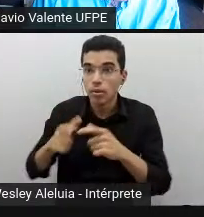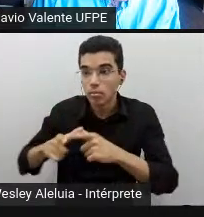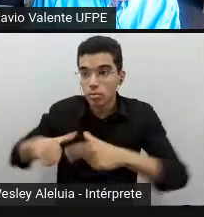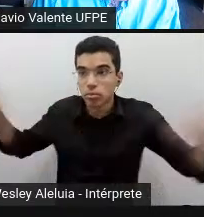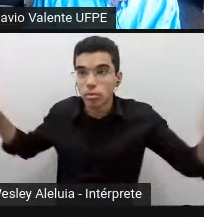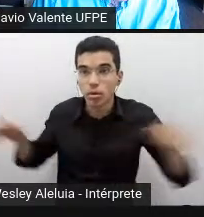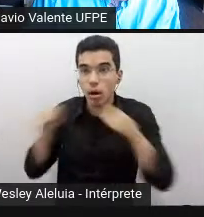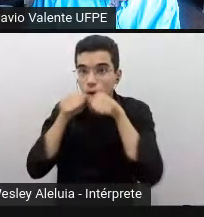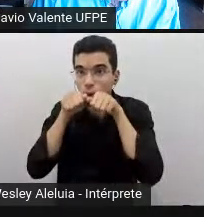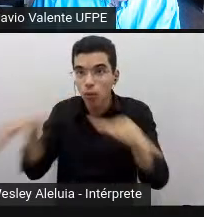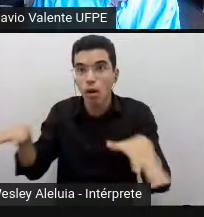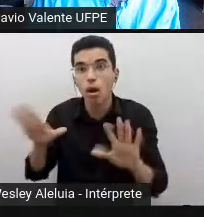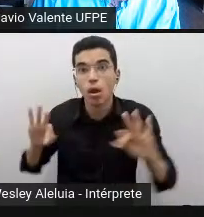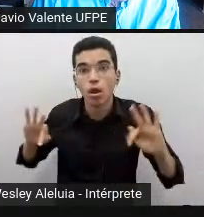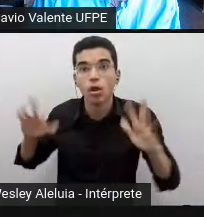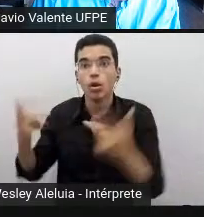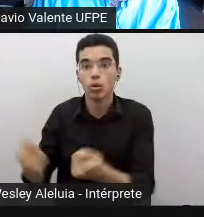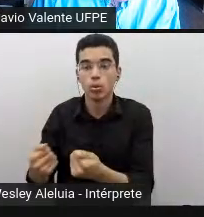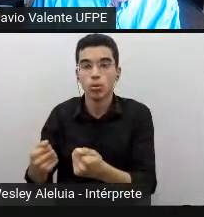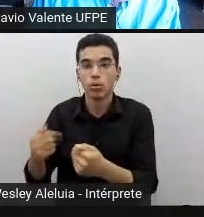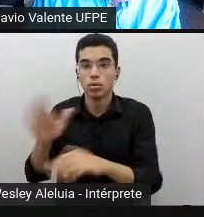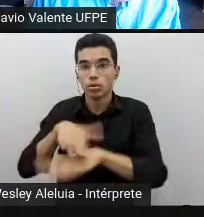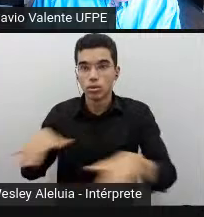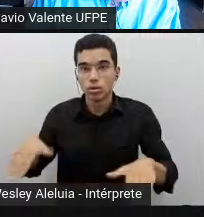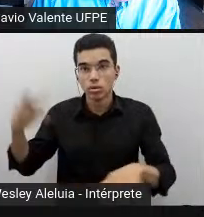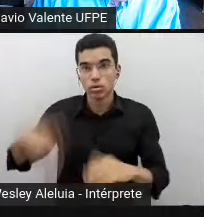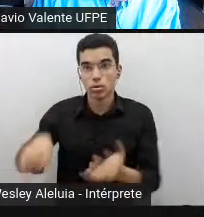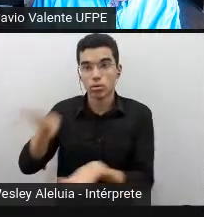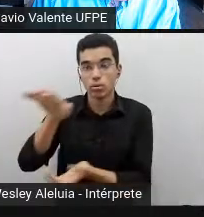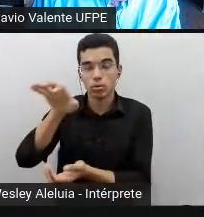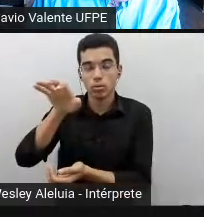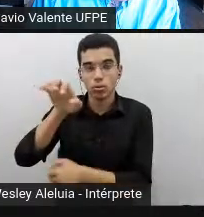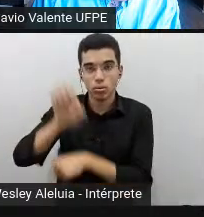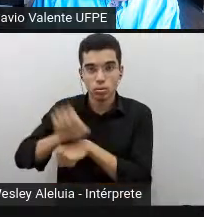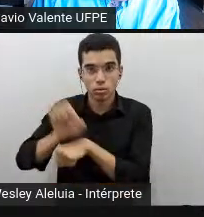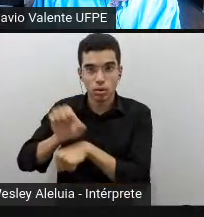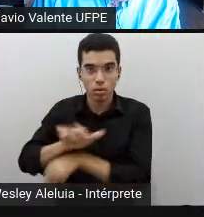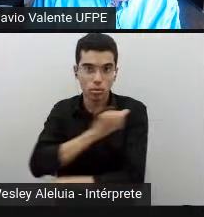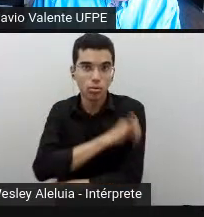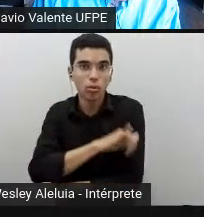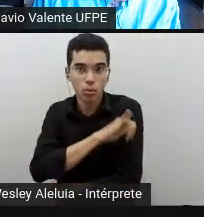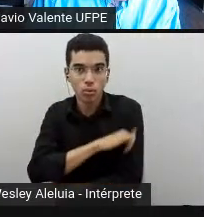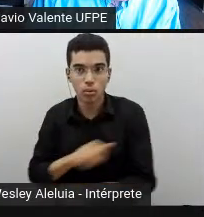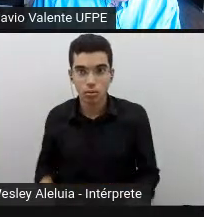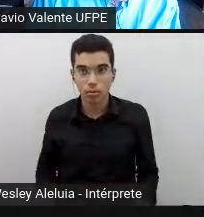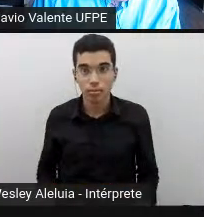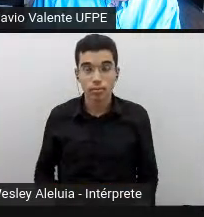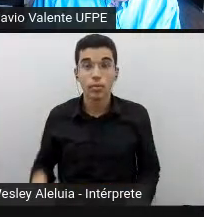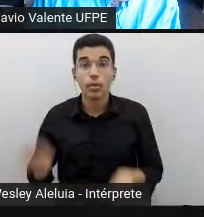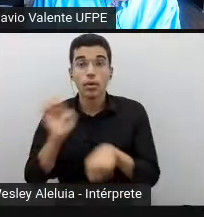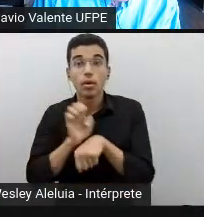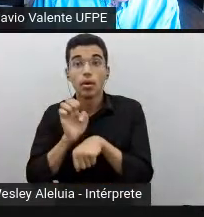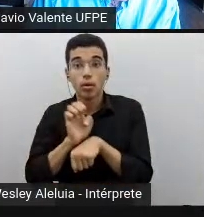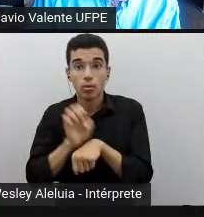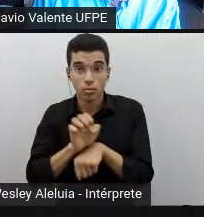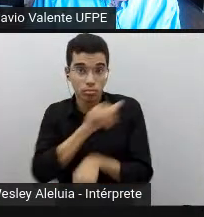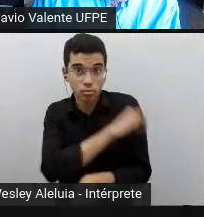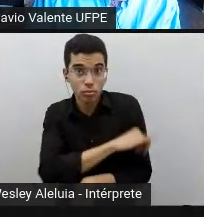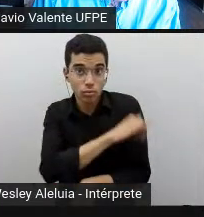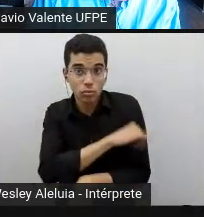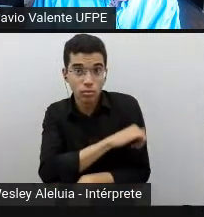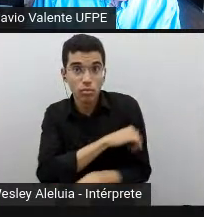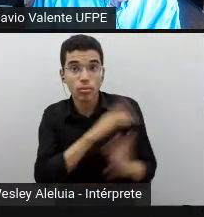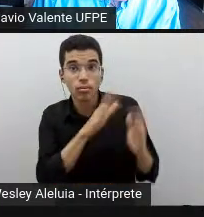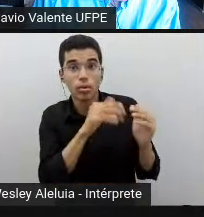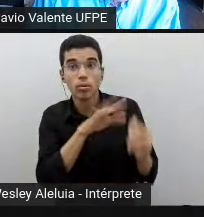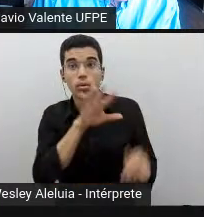crianças em idade escolar do Estado. E o Estado entrou com um recurso junto ao STF e o